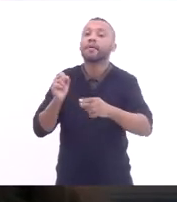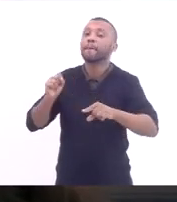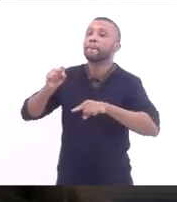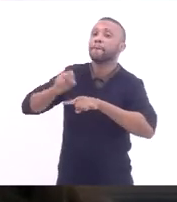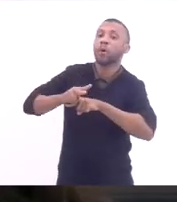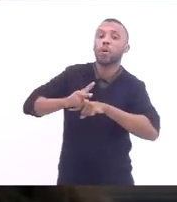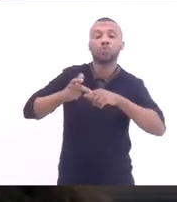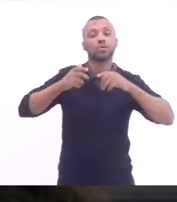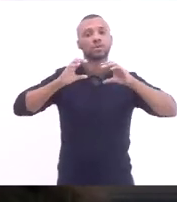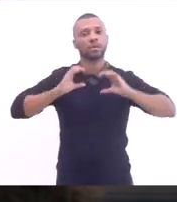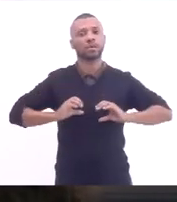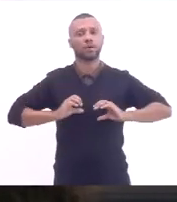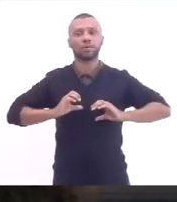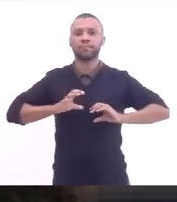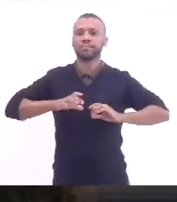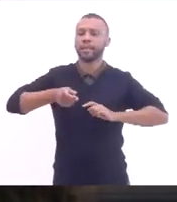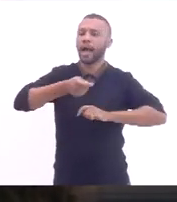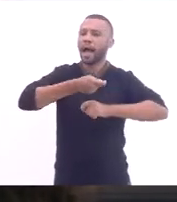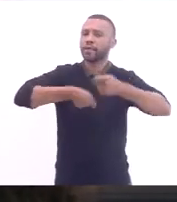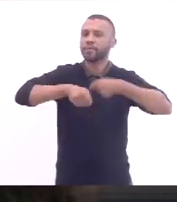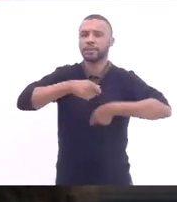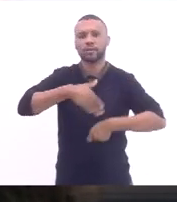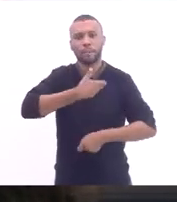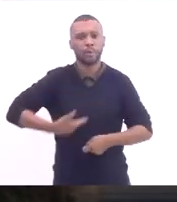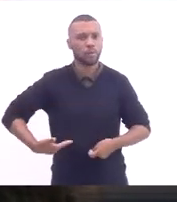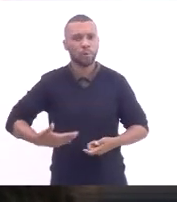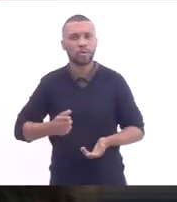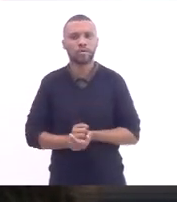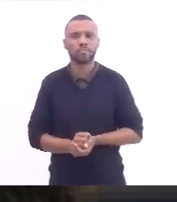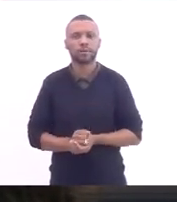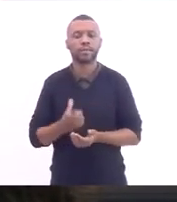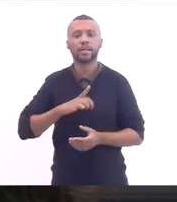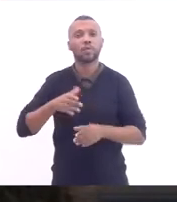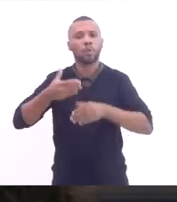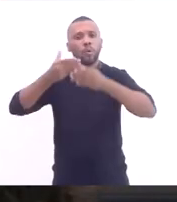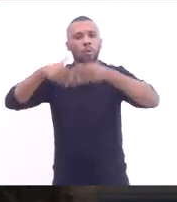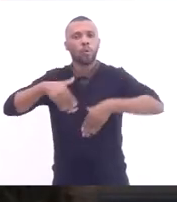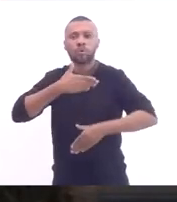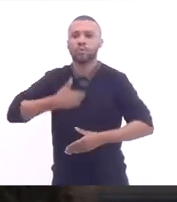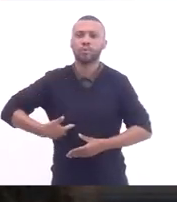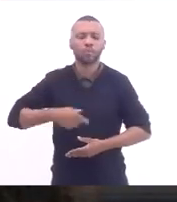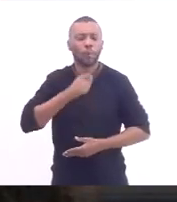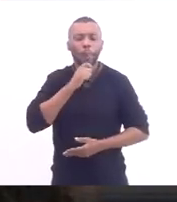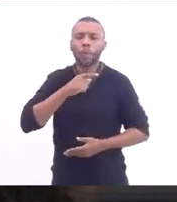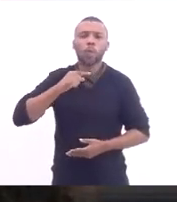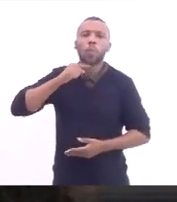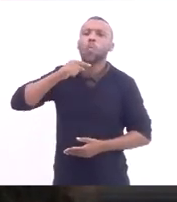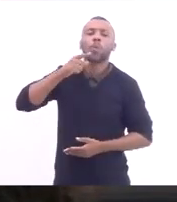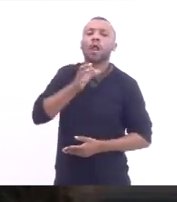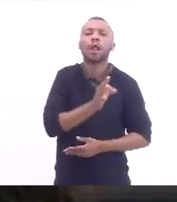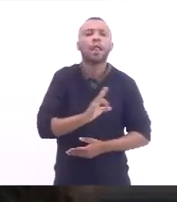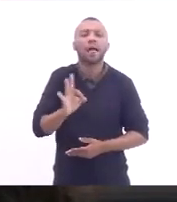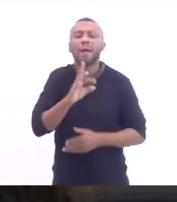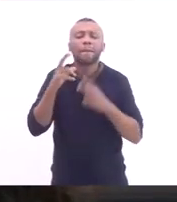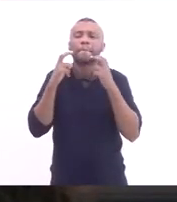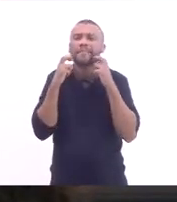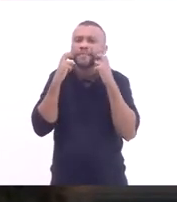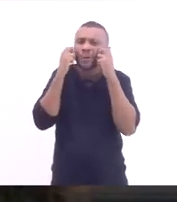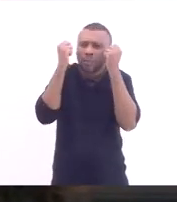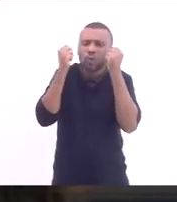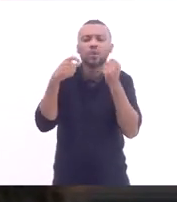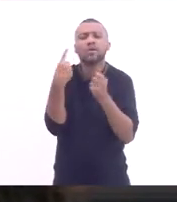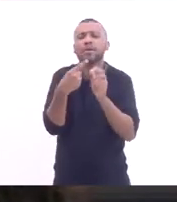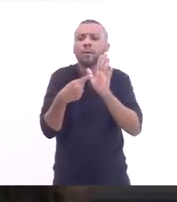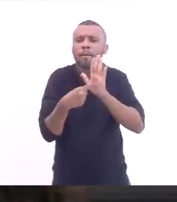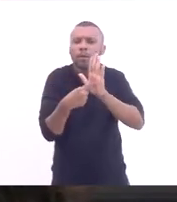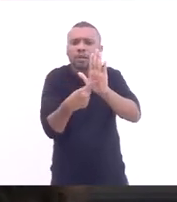do cidadão na administração pública, através do concurso. Não se faz concurso, é uma vergonha. A gente tem que apontar